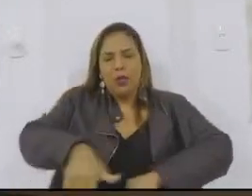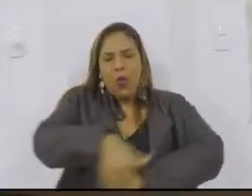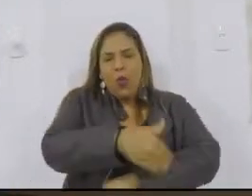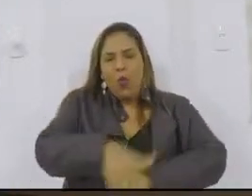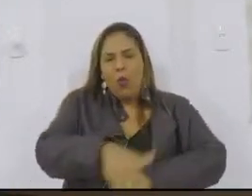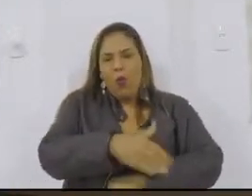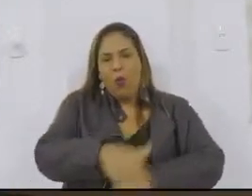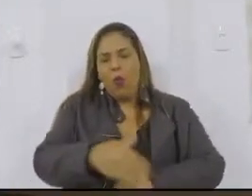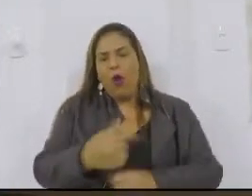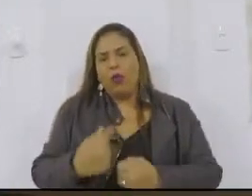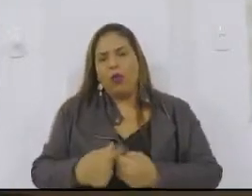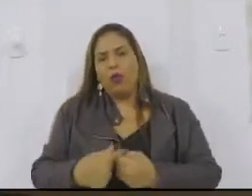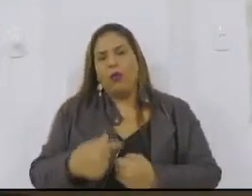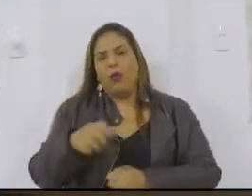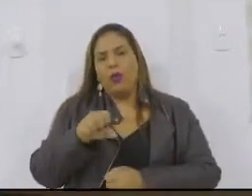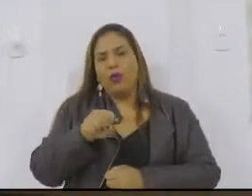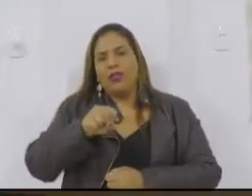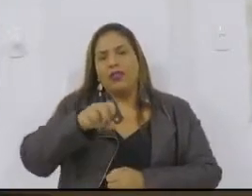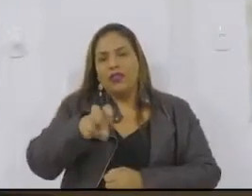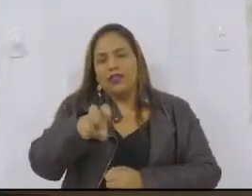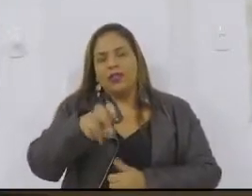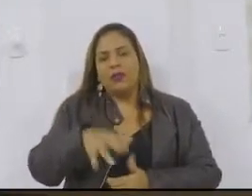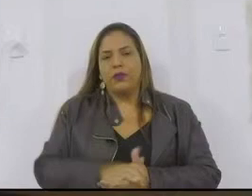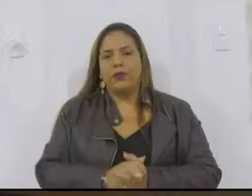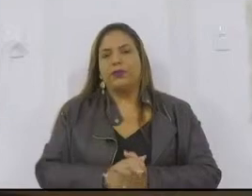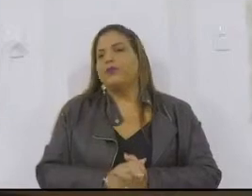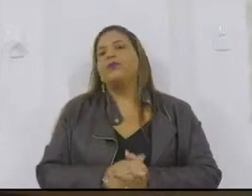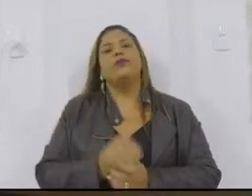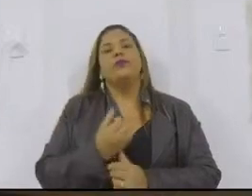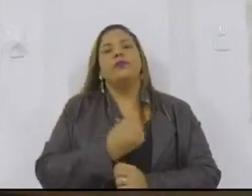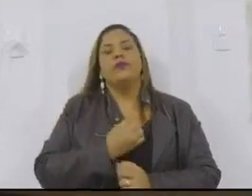85. Decreto número 105,